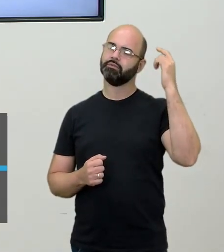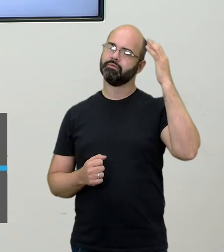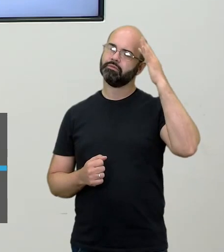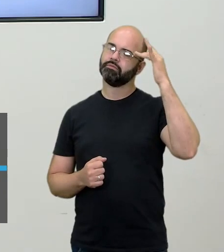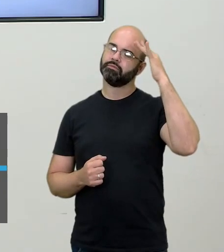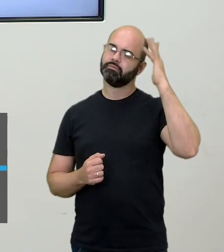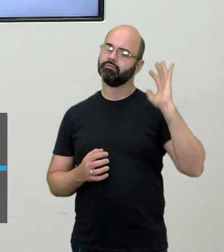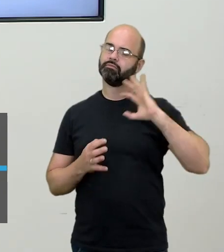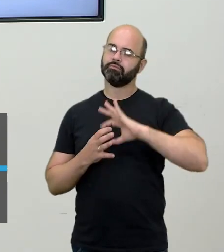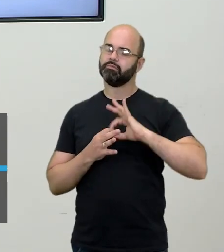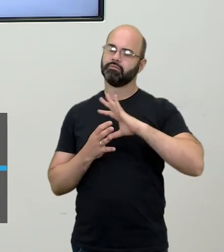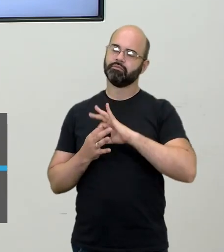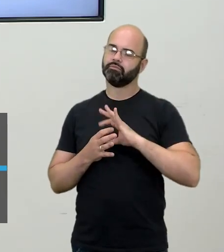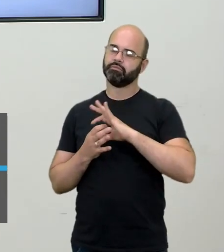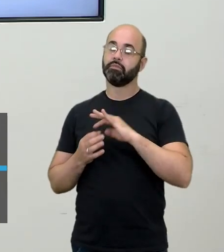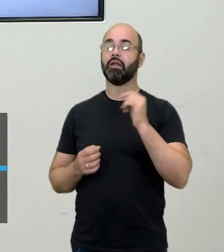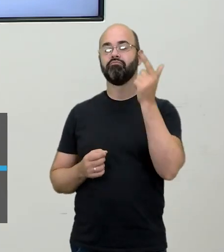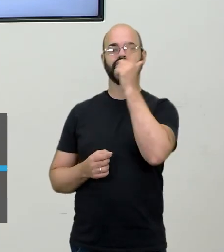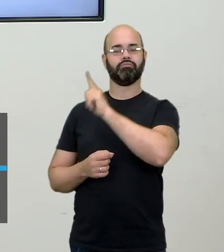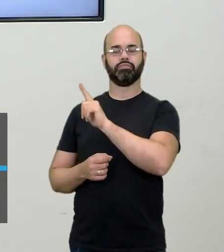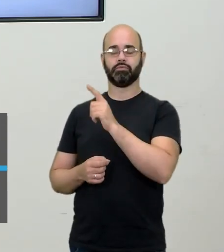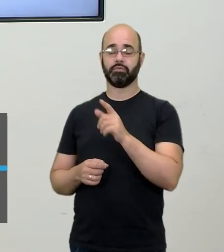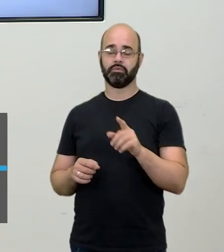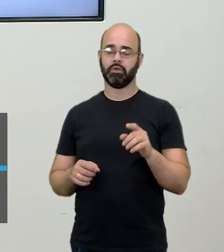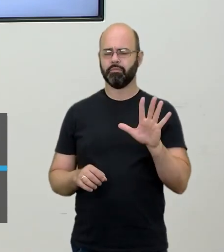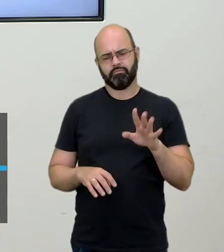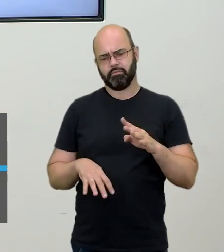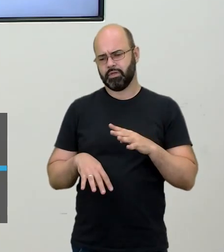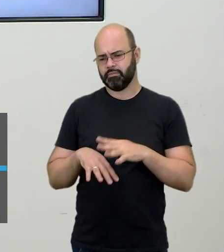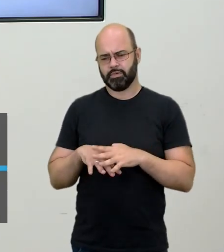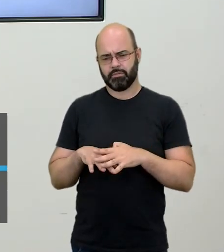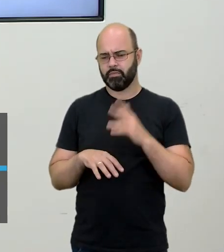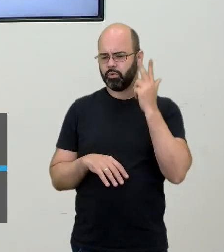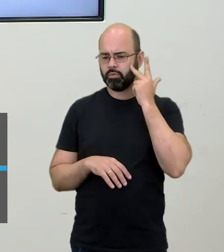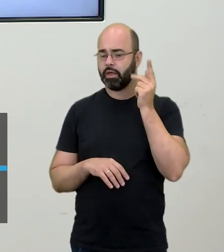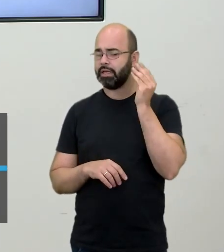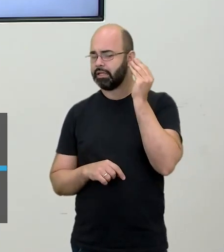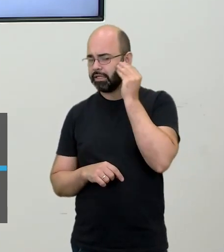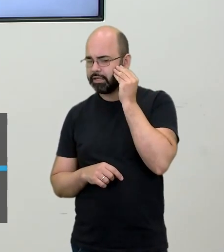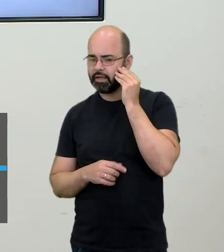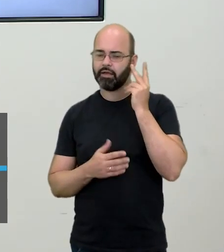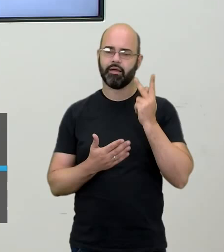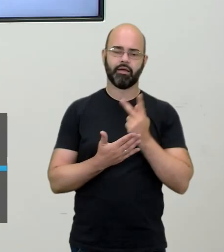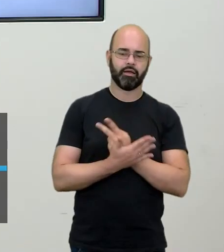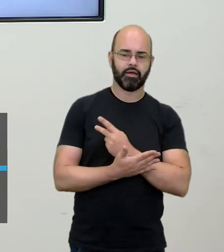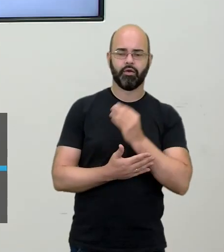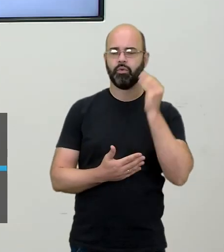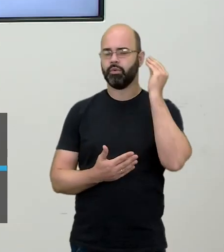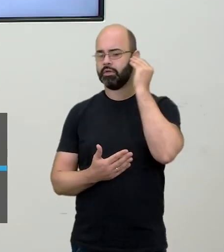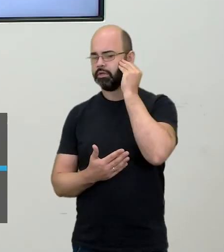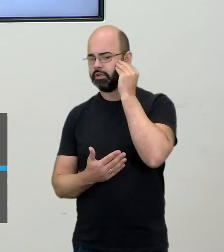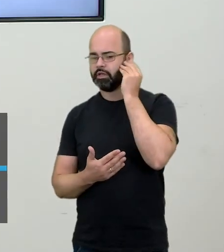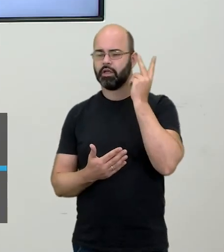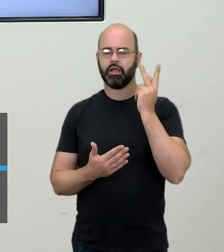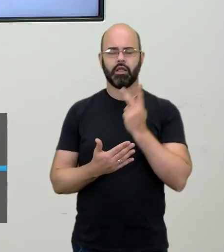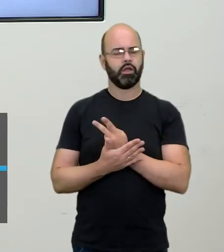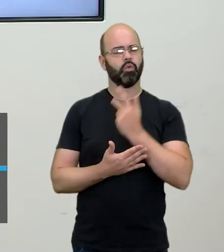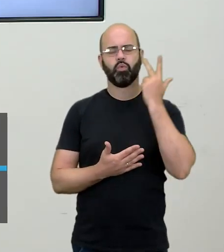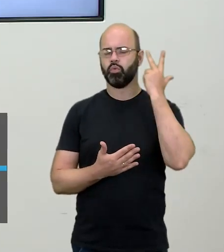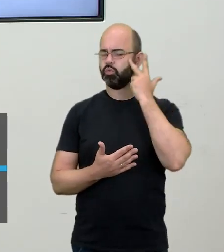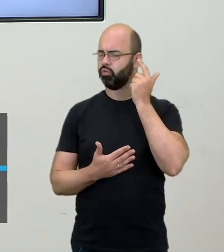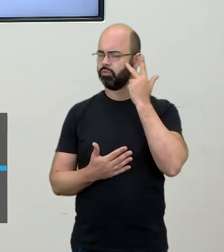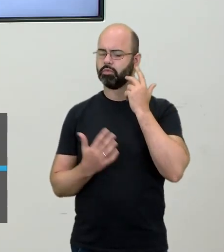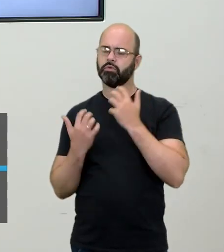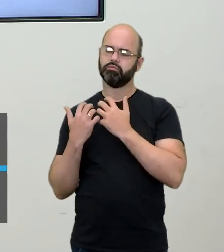da tentativa e erro. Tentativa e erro em matemática é muito comum, porque como a gente sabe, faz parte de todo o processo, faz parte